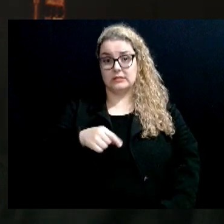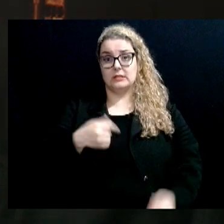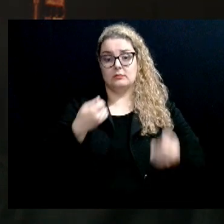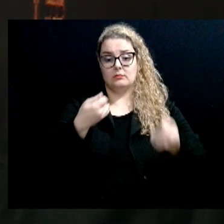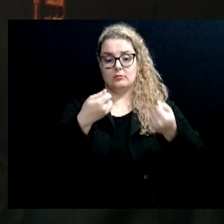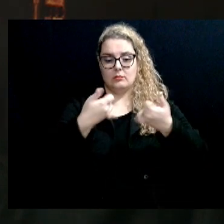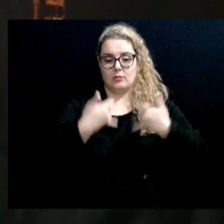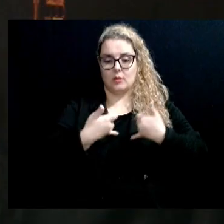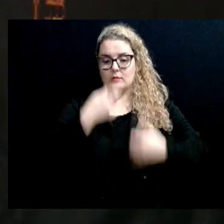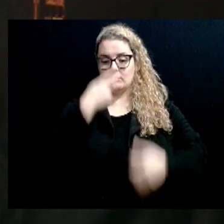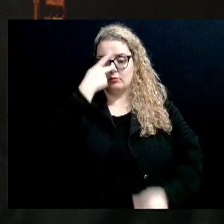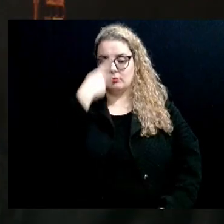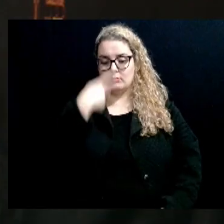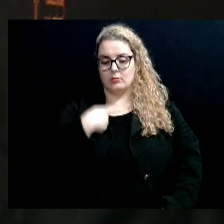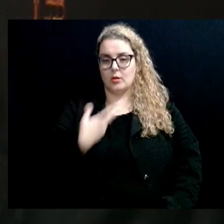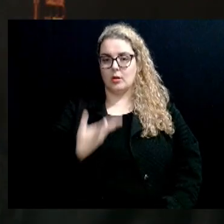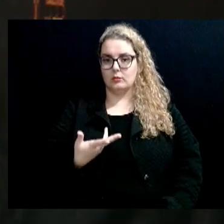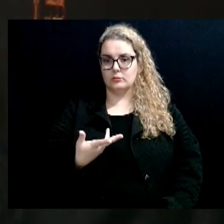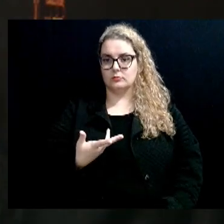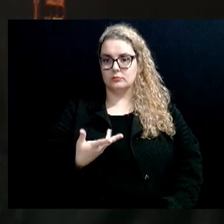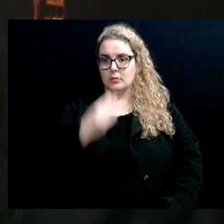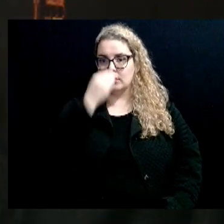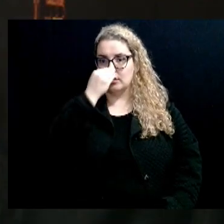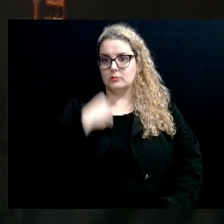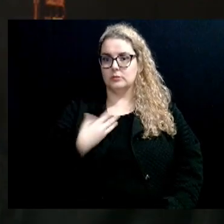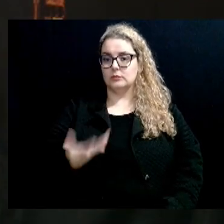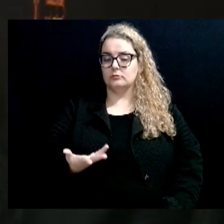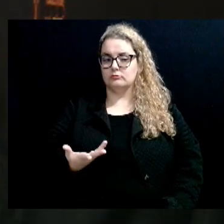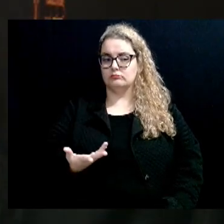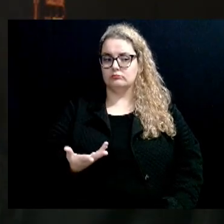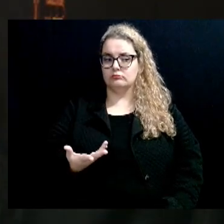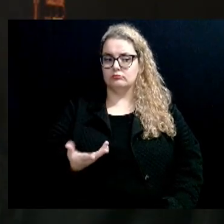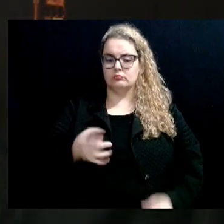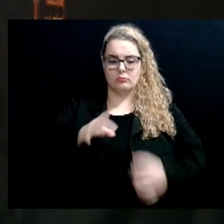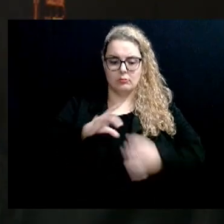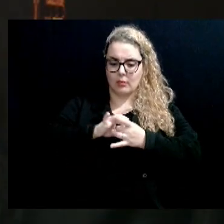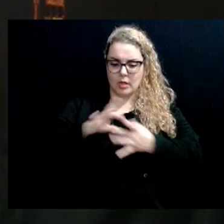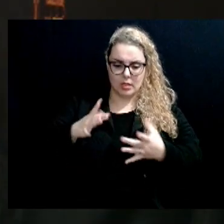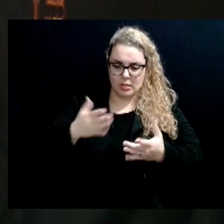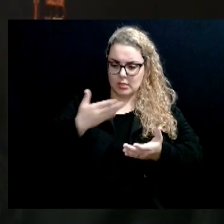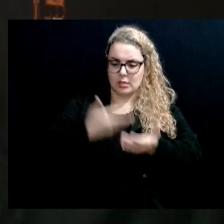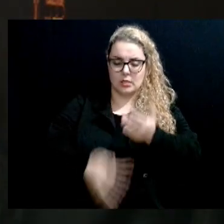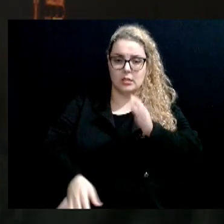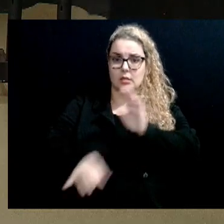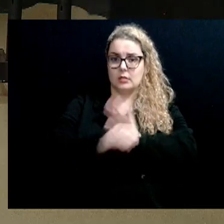ponto da gente abandonar quem somos, né, mesmo? Realmente a perda da identidade.